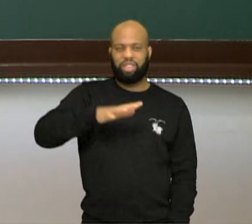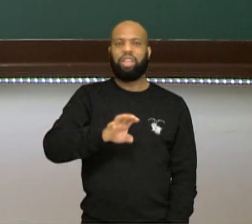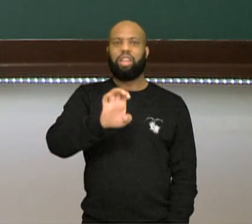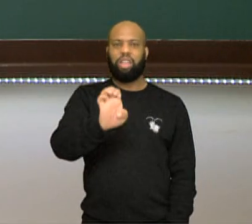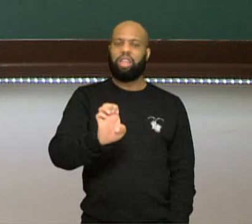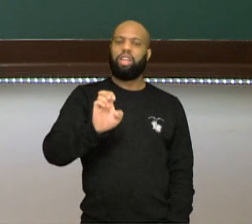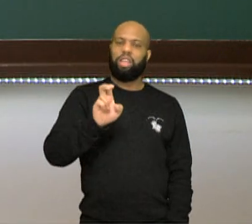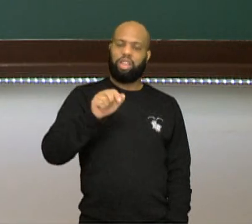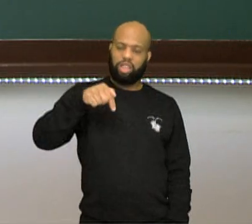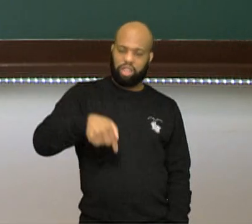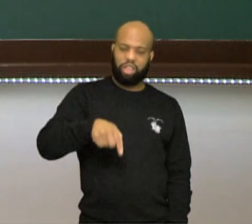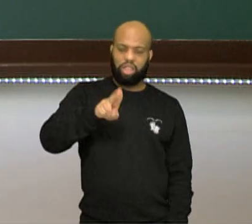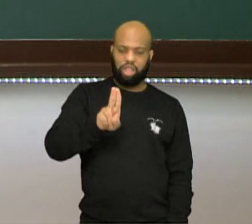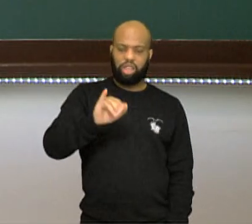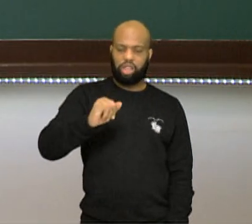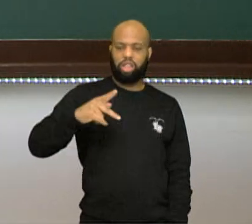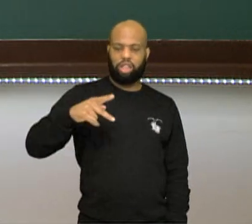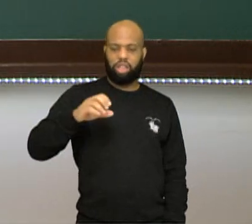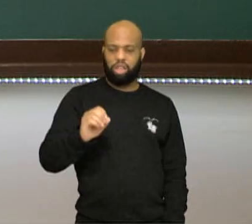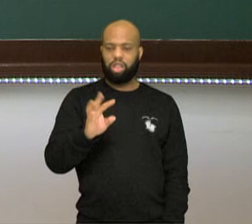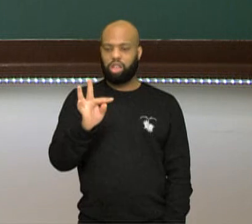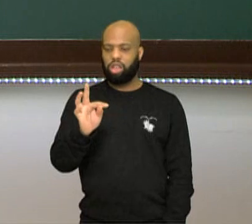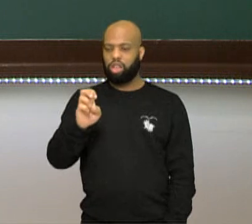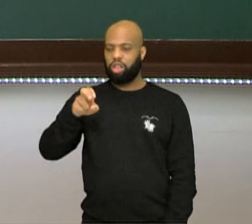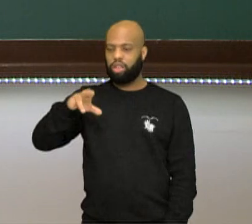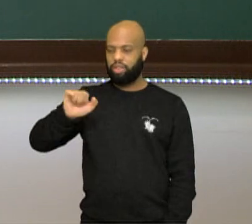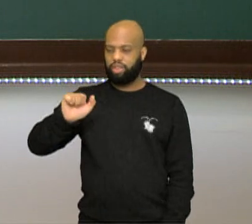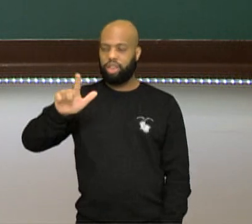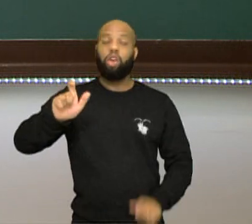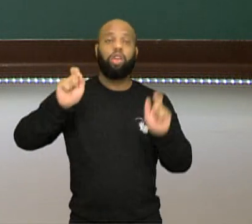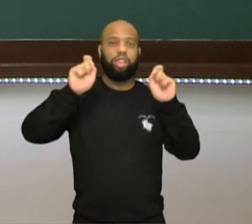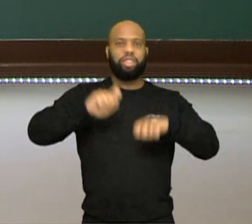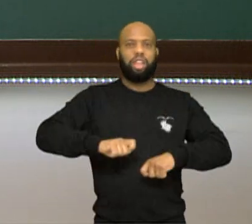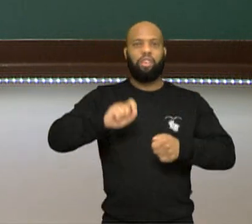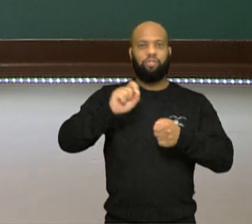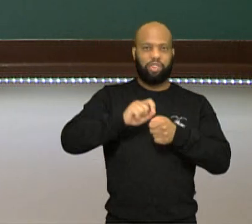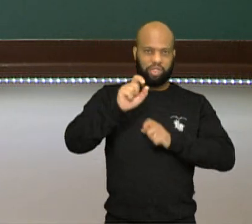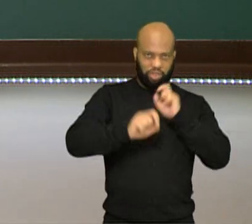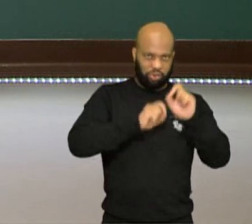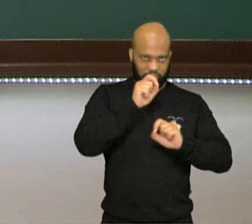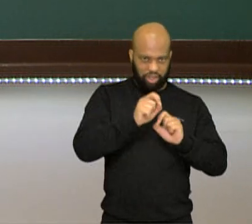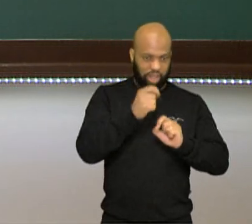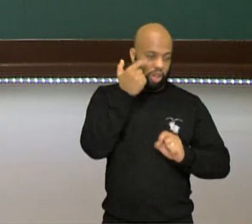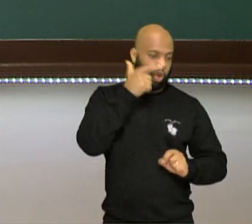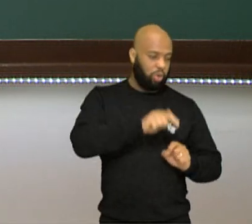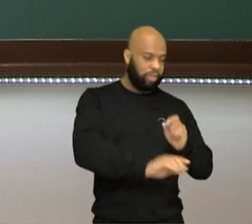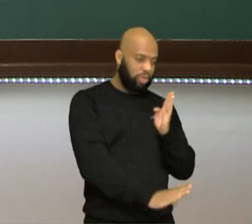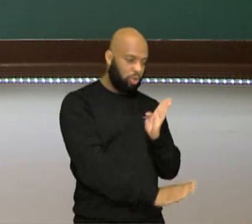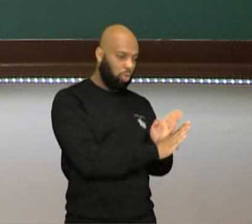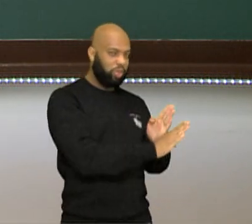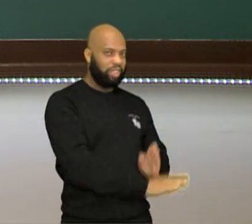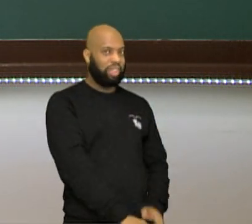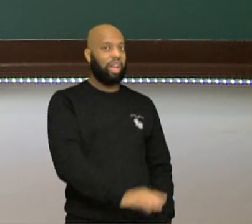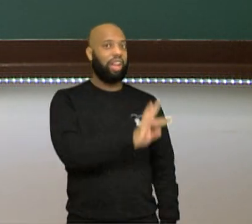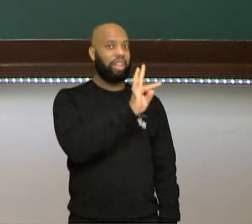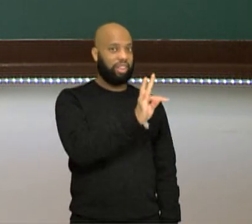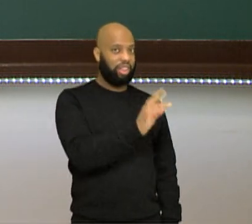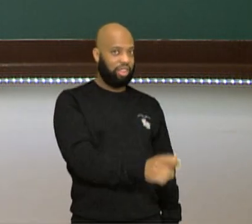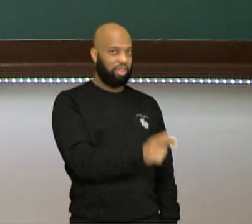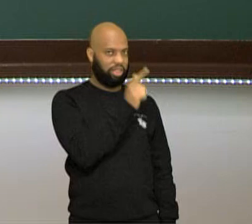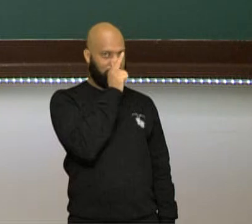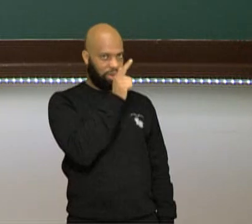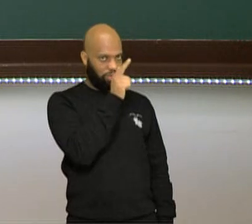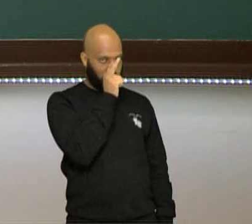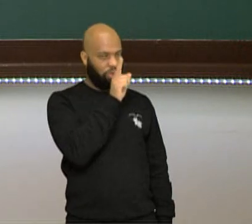por quê? Porque você pode calcular o trabalho de forma muito mais simples do que usar o campo elétrico, né? Que tem uma variação exponencial, como eu